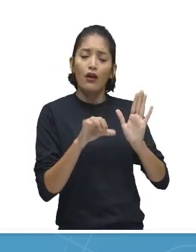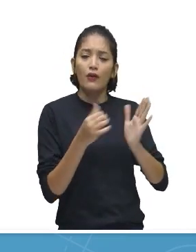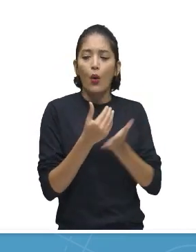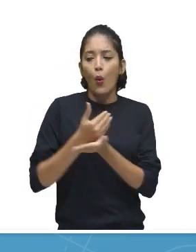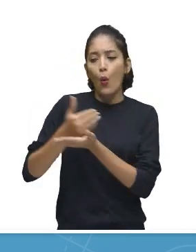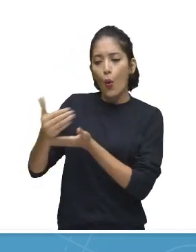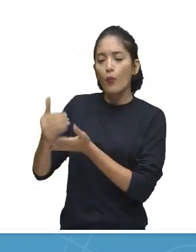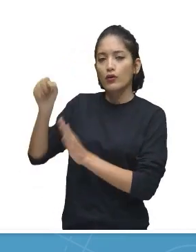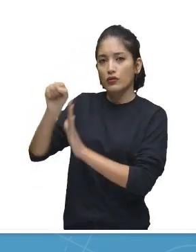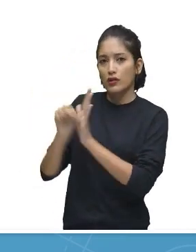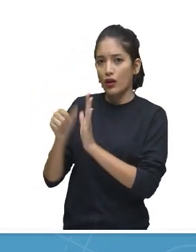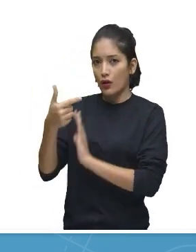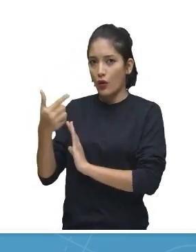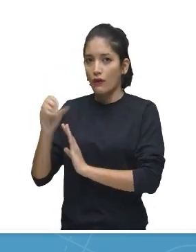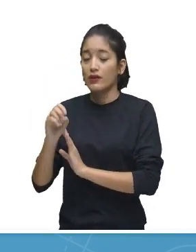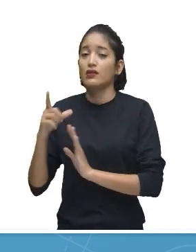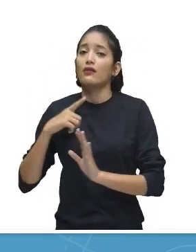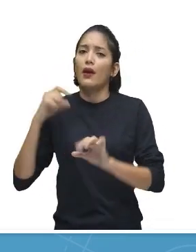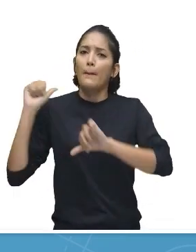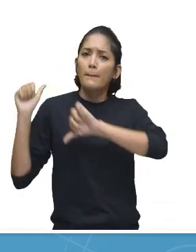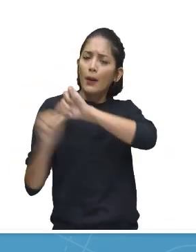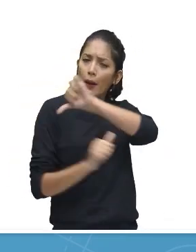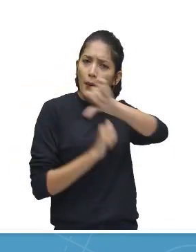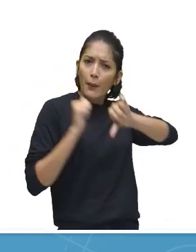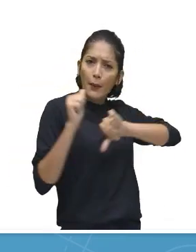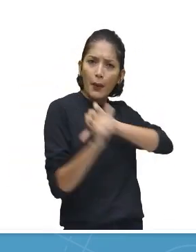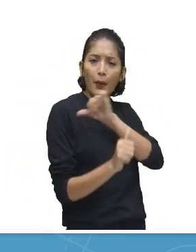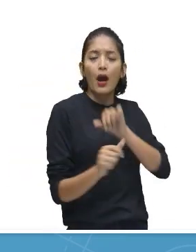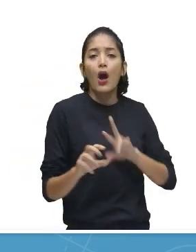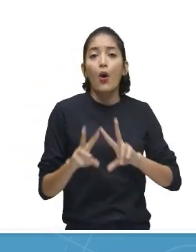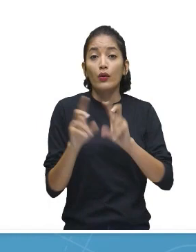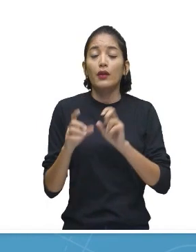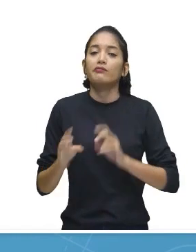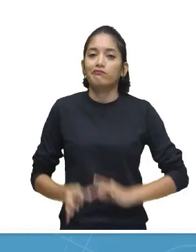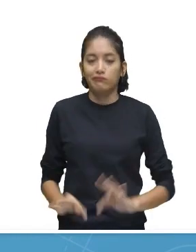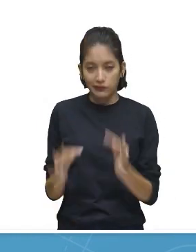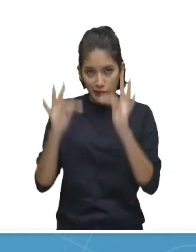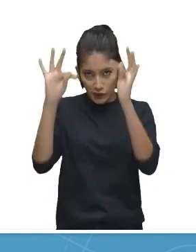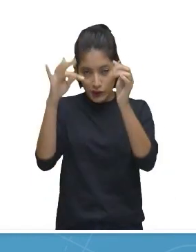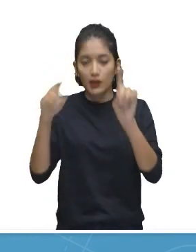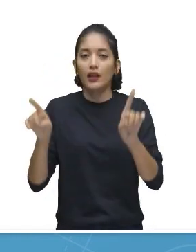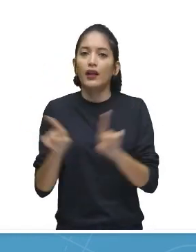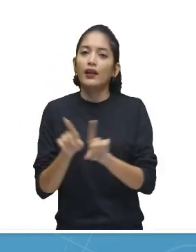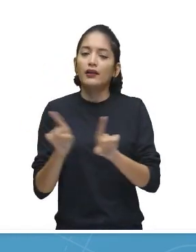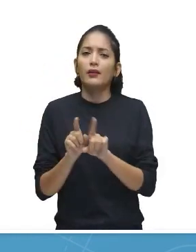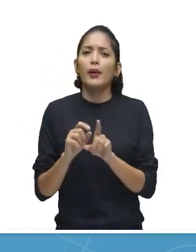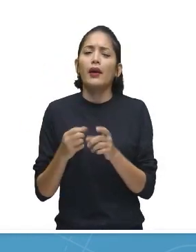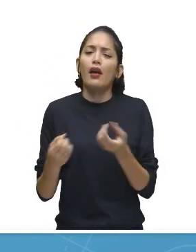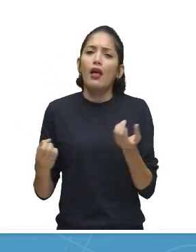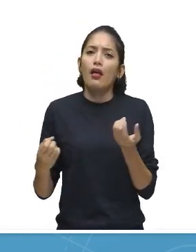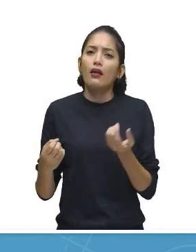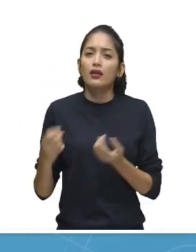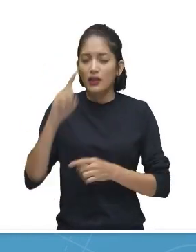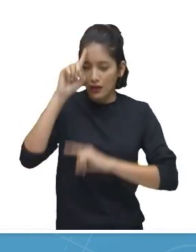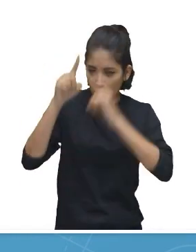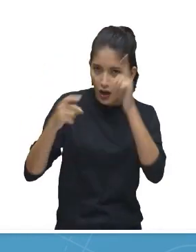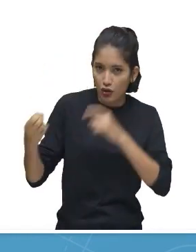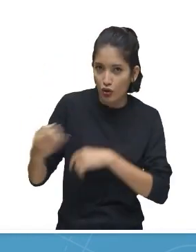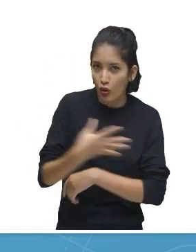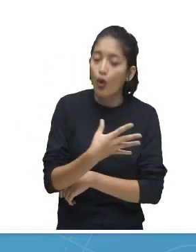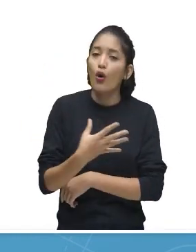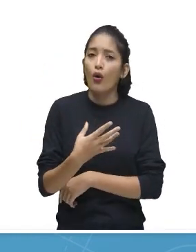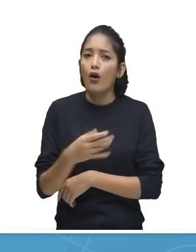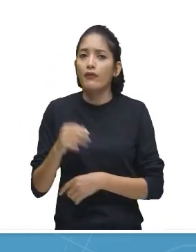houve várias mudanças, tanto tecnológicas, houve várias invenções, houve a invenção